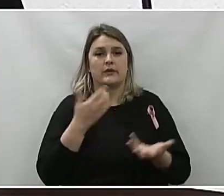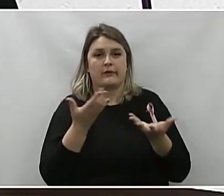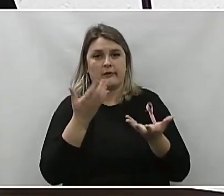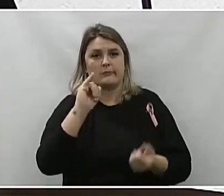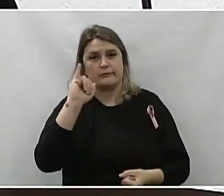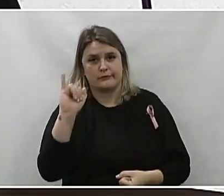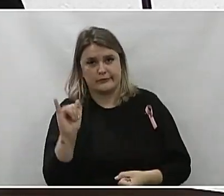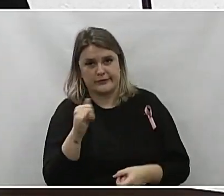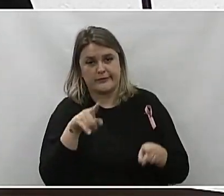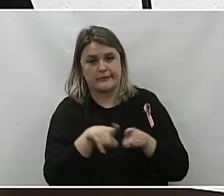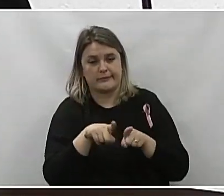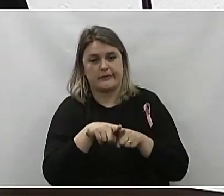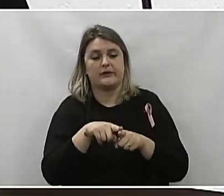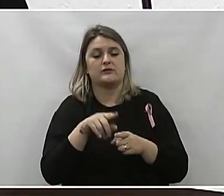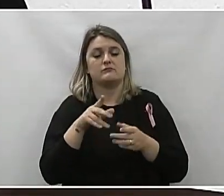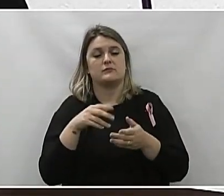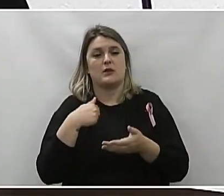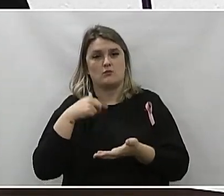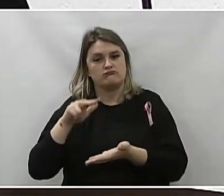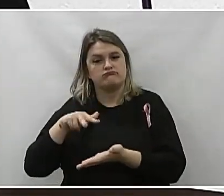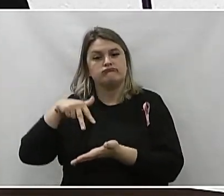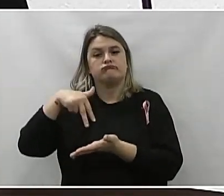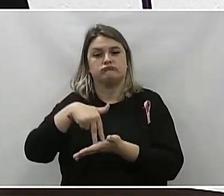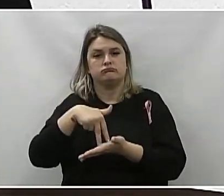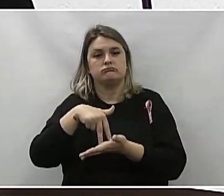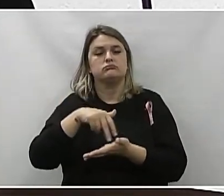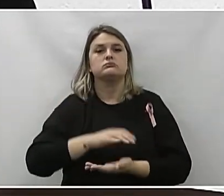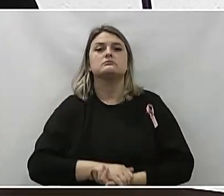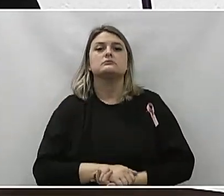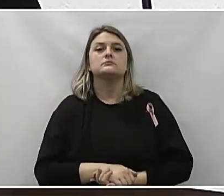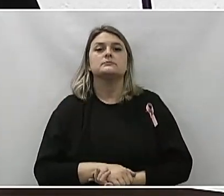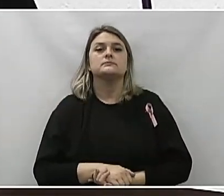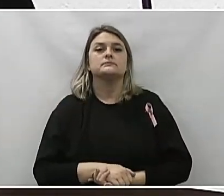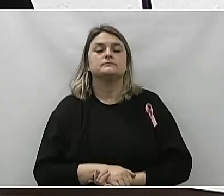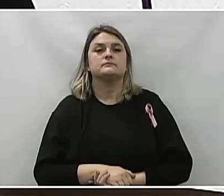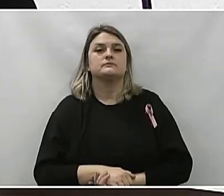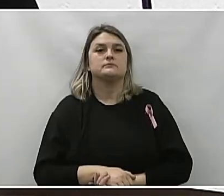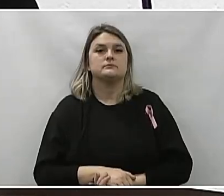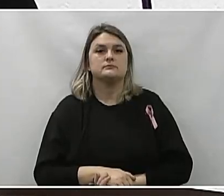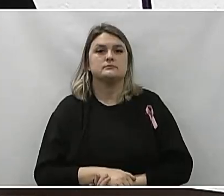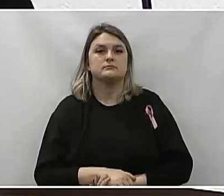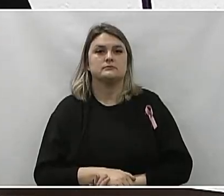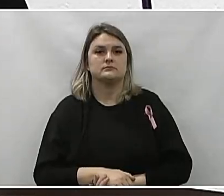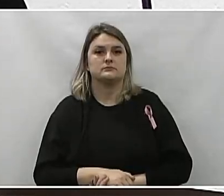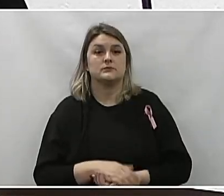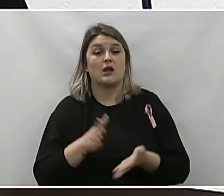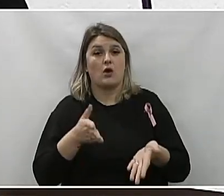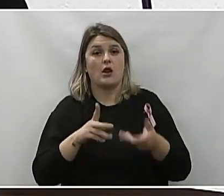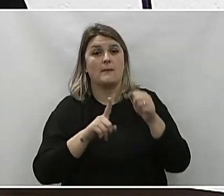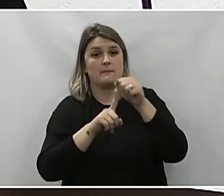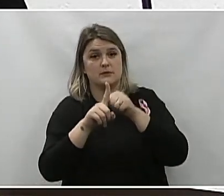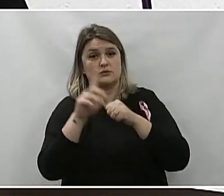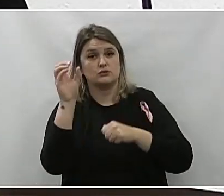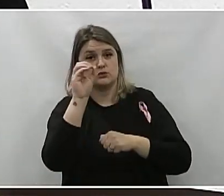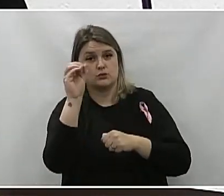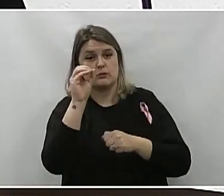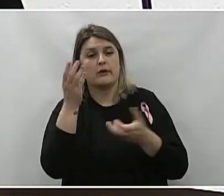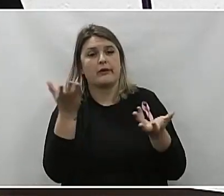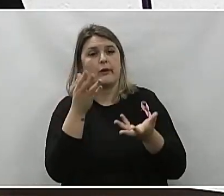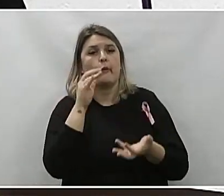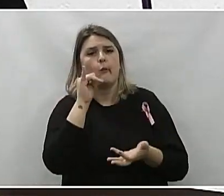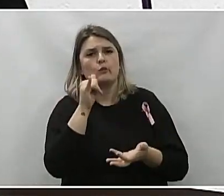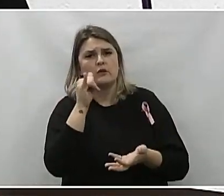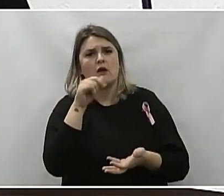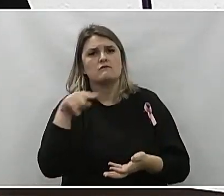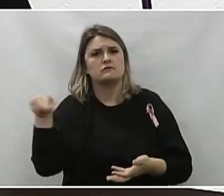aproveitar também já que eu tô na Tribuna nessa noite de segunda-feira no mês de outubro e contar um